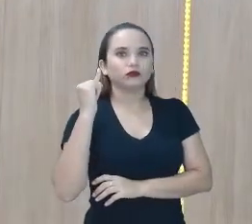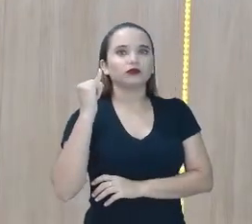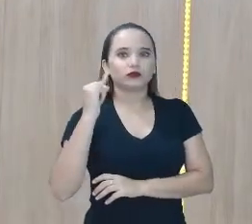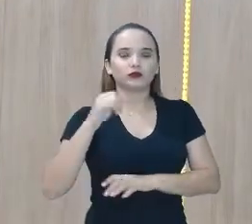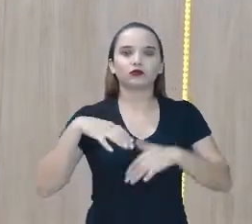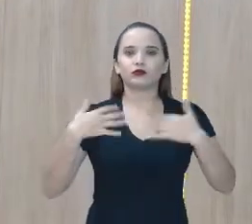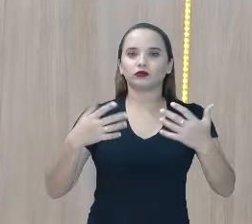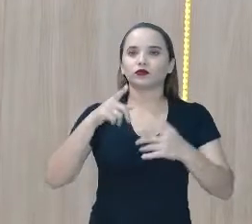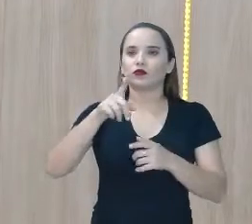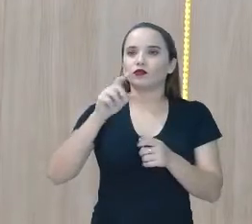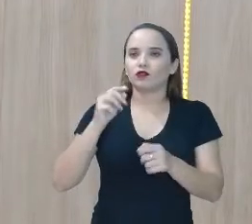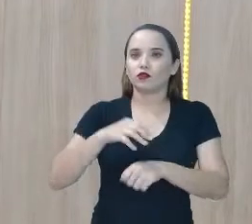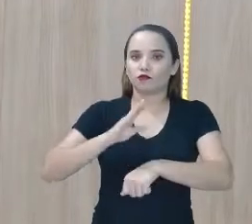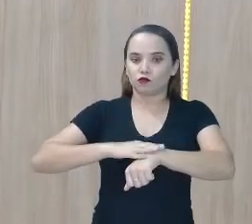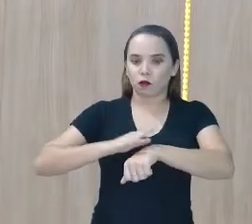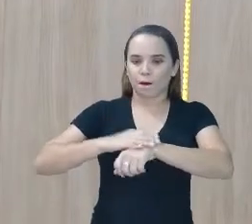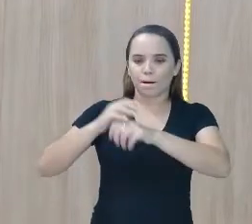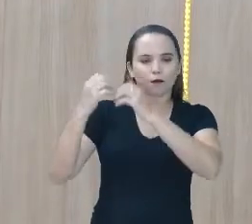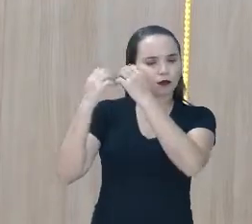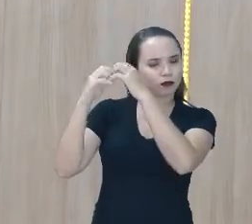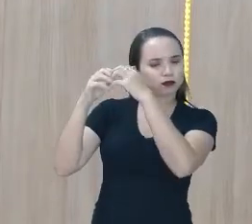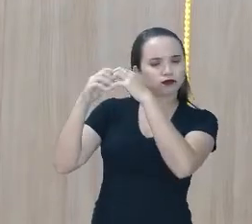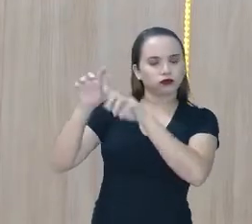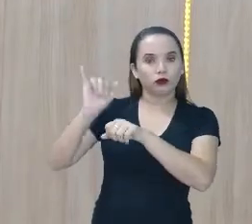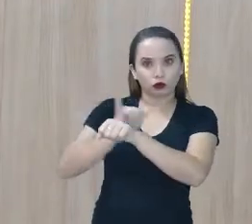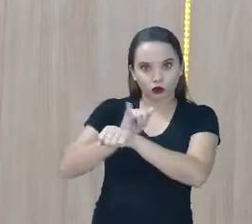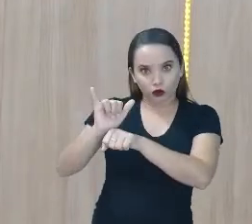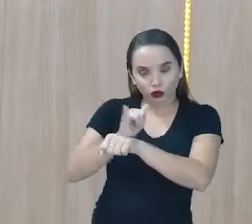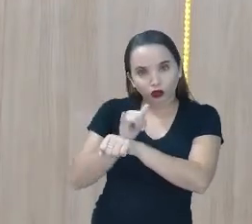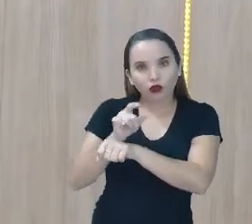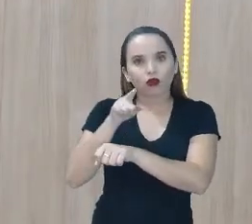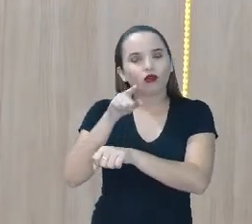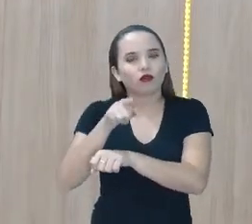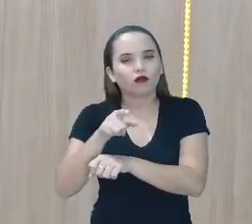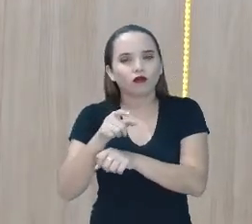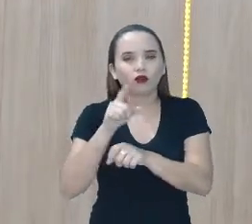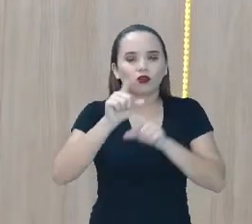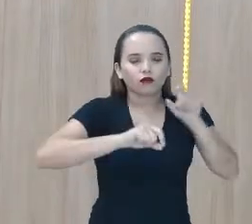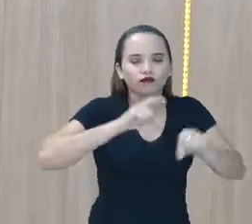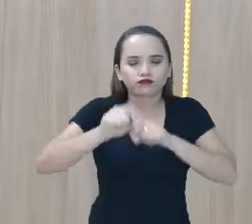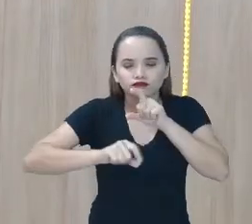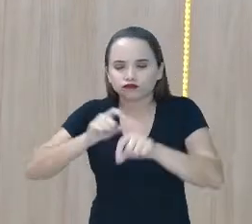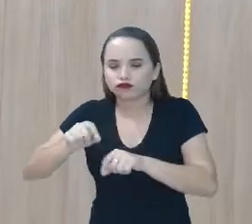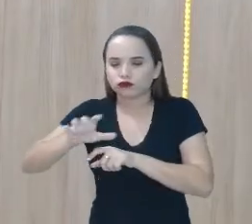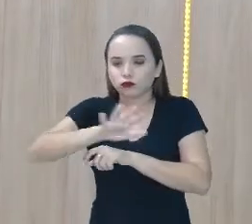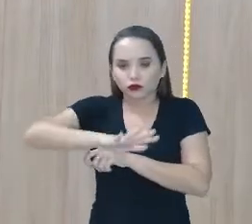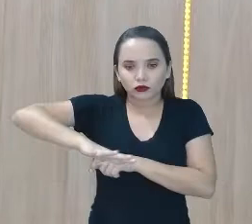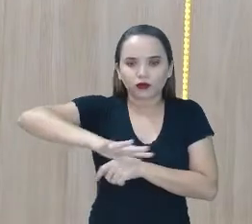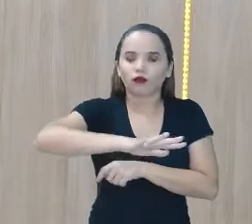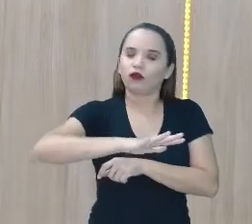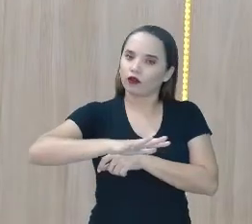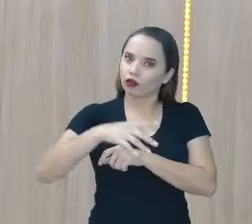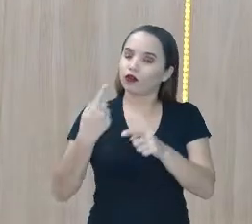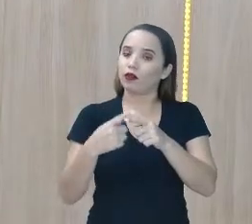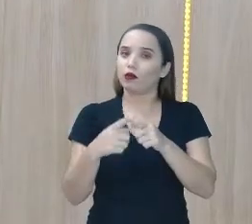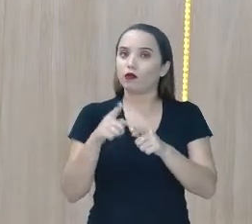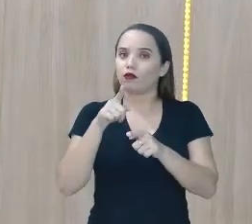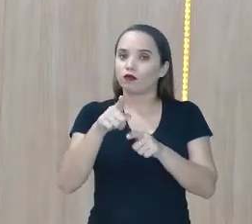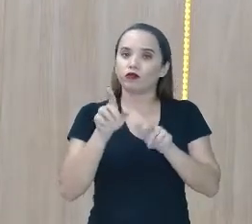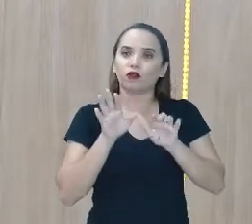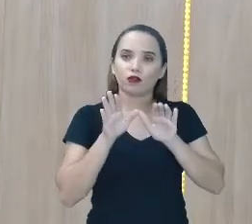tonicidade. Então, quando você for pensar na sua estratégia, selecione, elenque a área, porque aí você vai